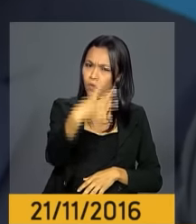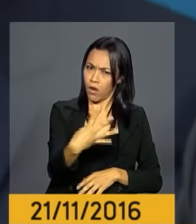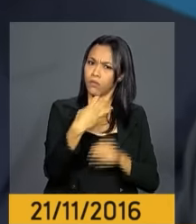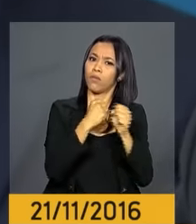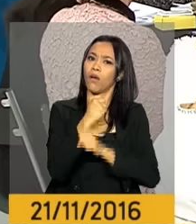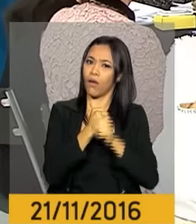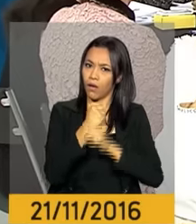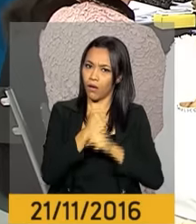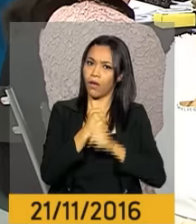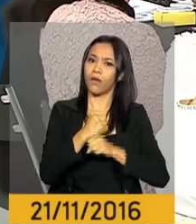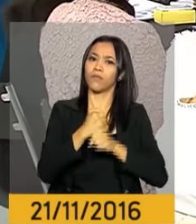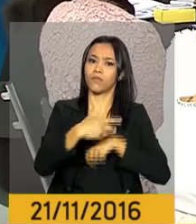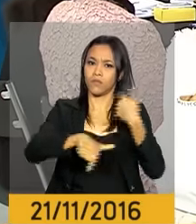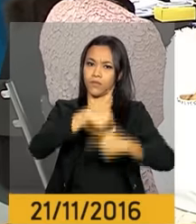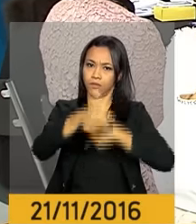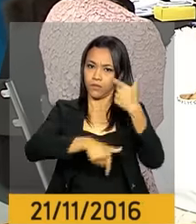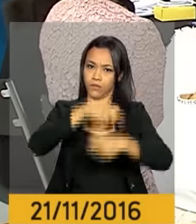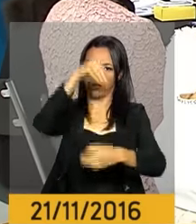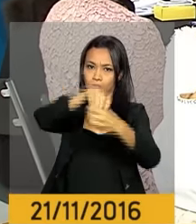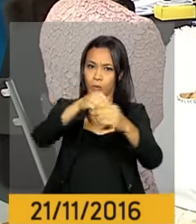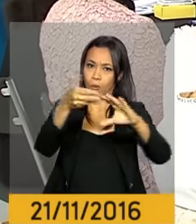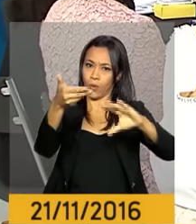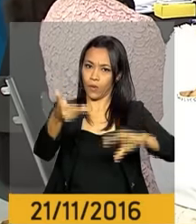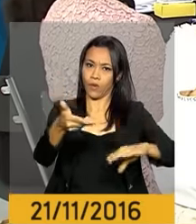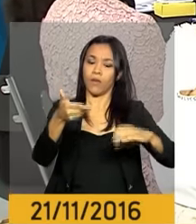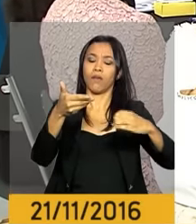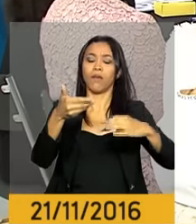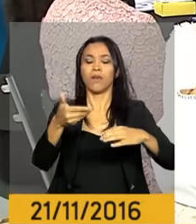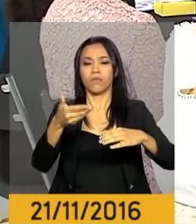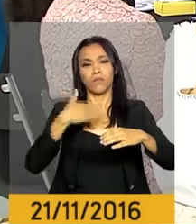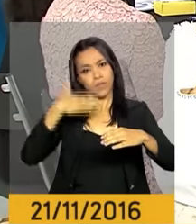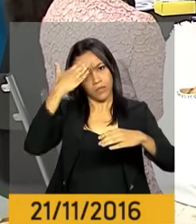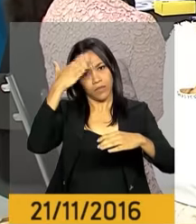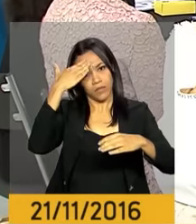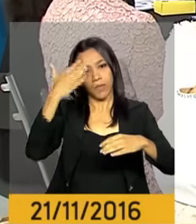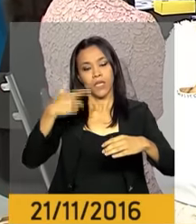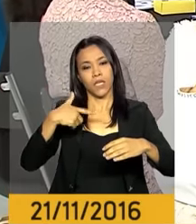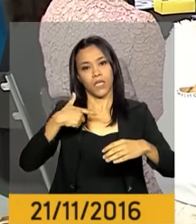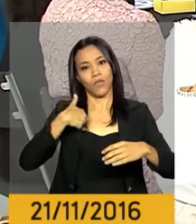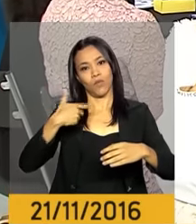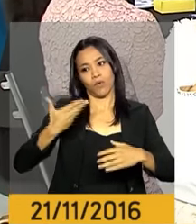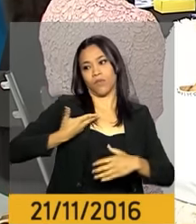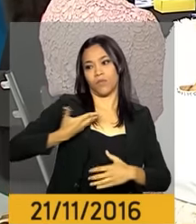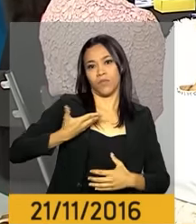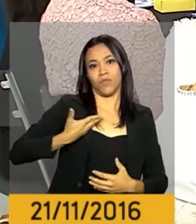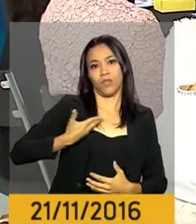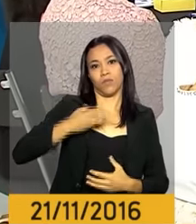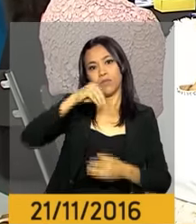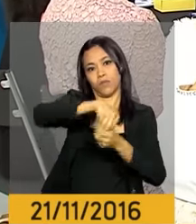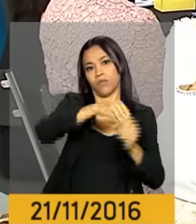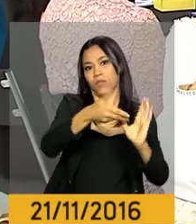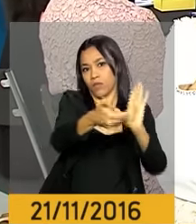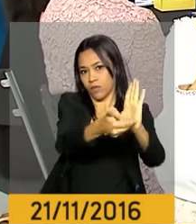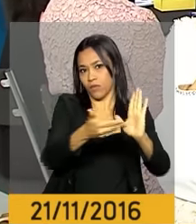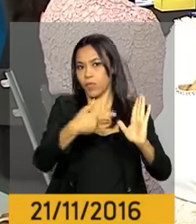Parlamento, tenho, então, a consciência, né, governador Hollenberg, de quem tive a honra de ser colega também na Câmara Federal.